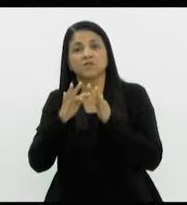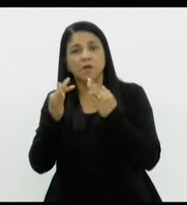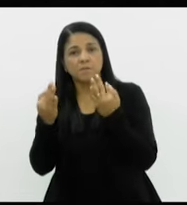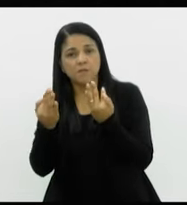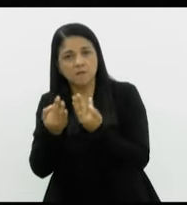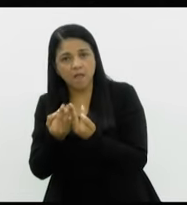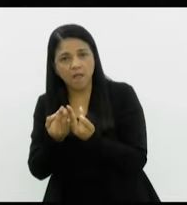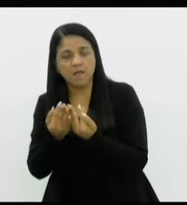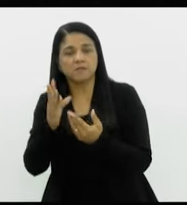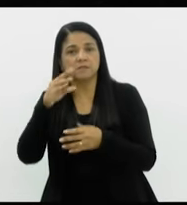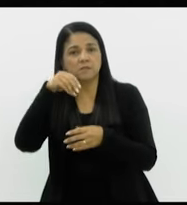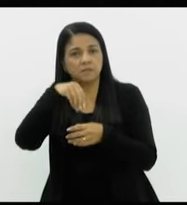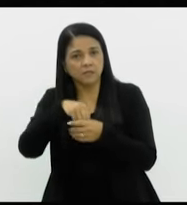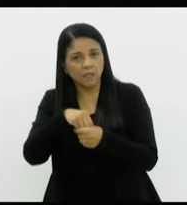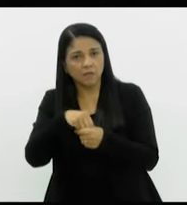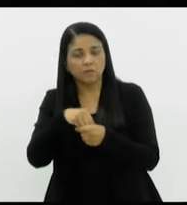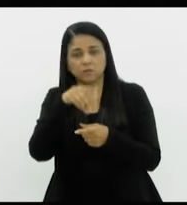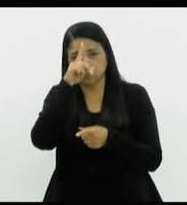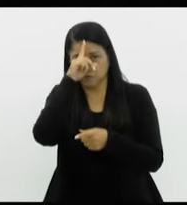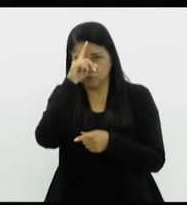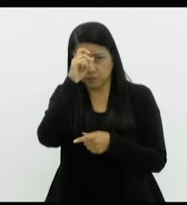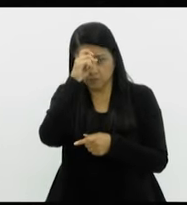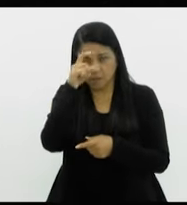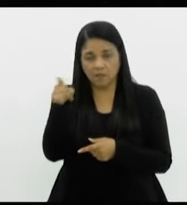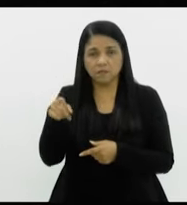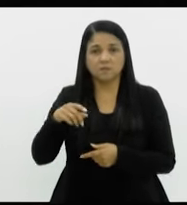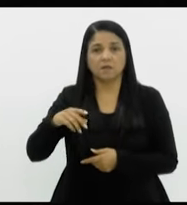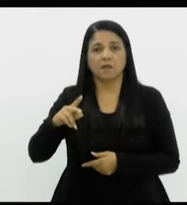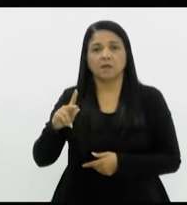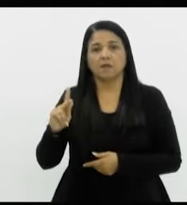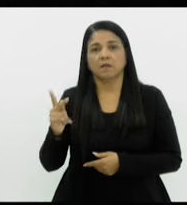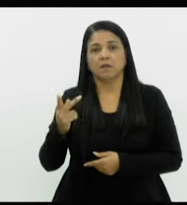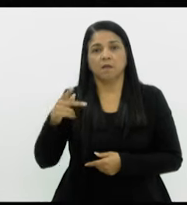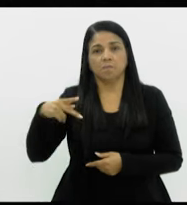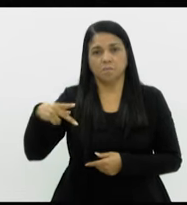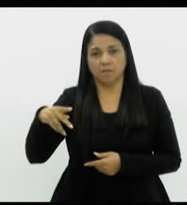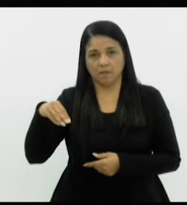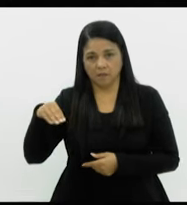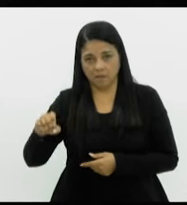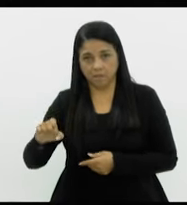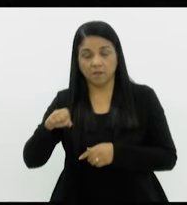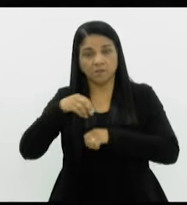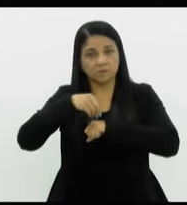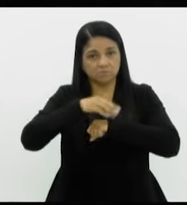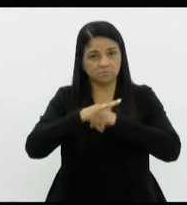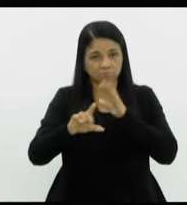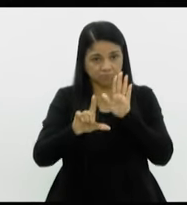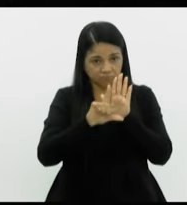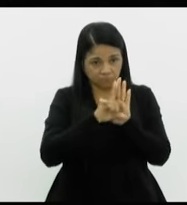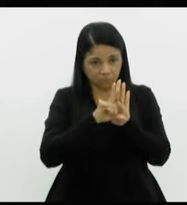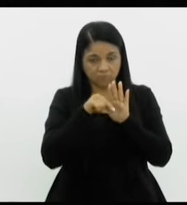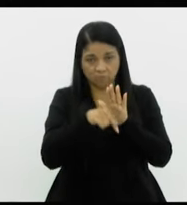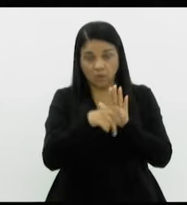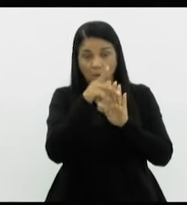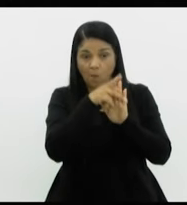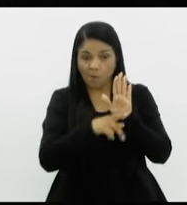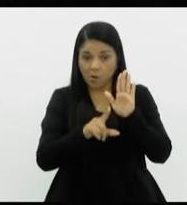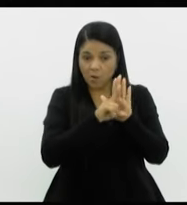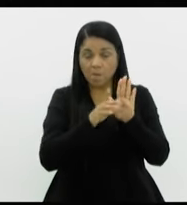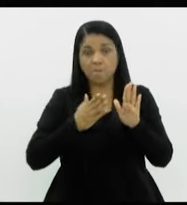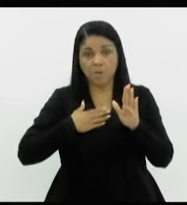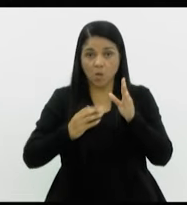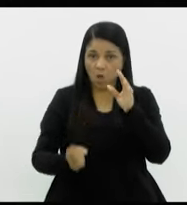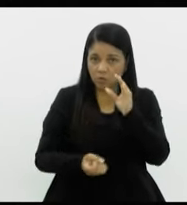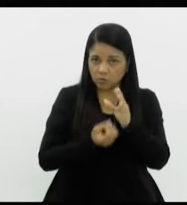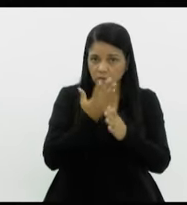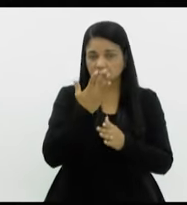do HPM, e eles poderão, com essa indicação legislativa, que também tem um projeto de minha autoria,